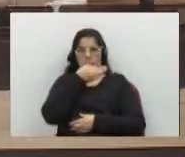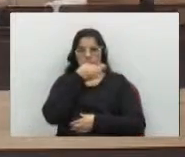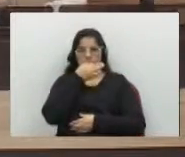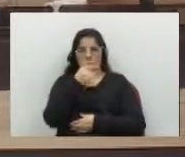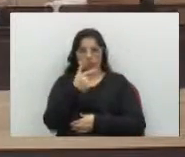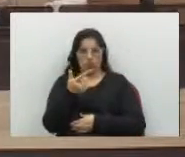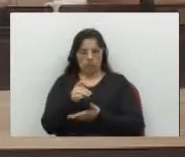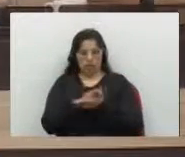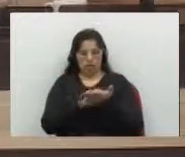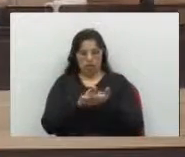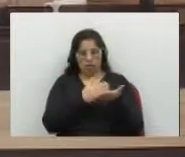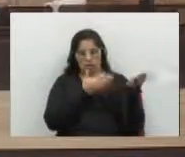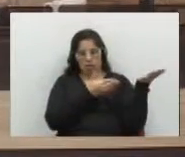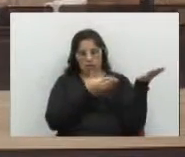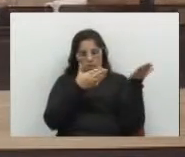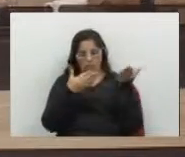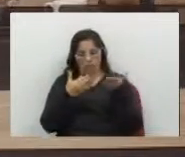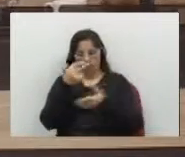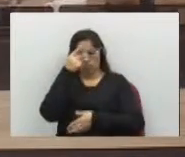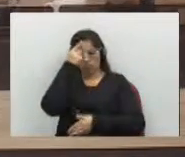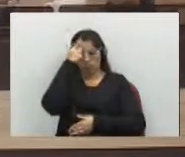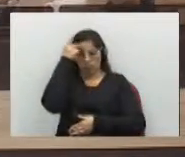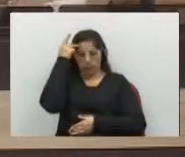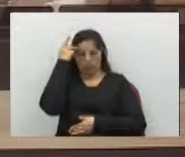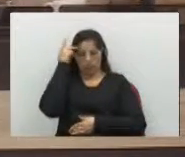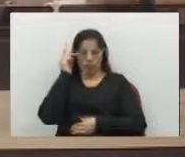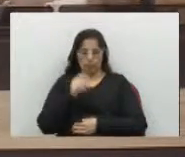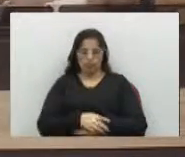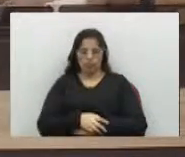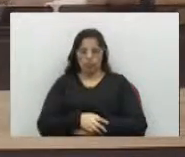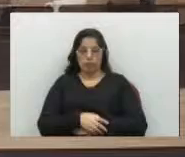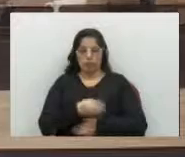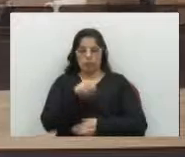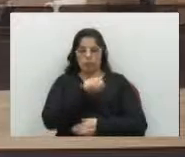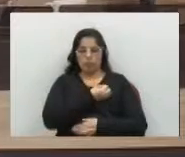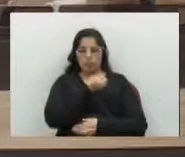queira, encaminhe-se ao prefeito. Requerimento